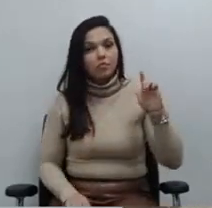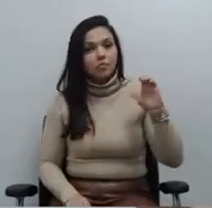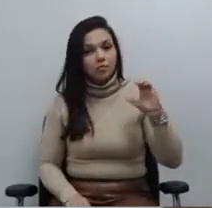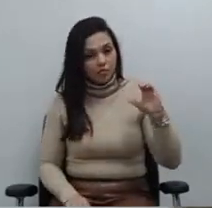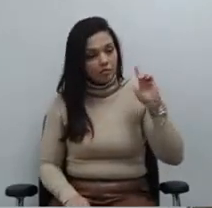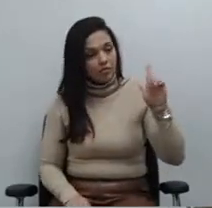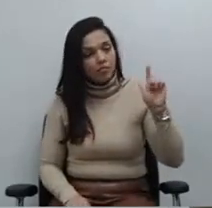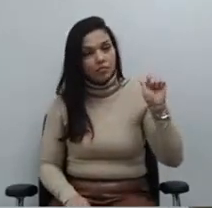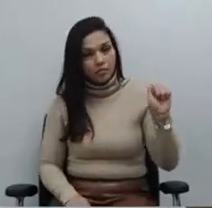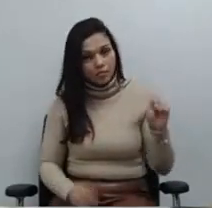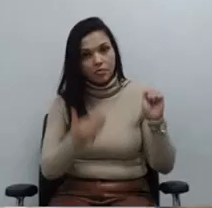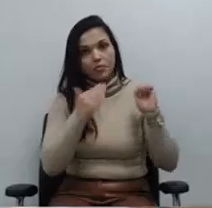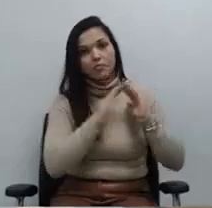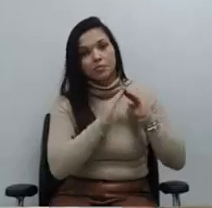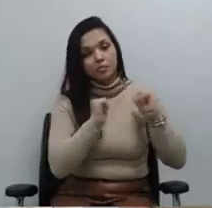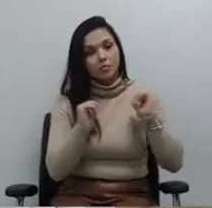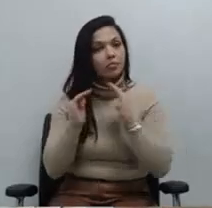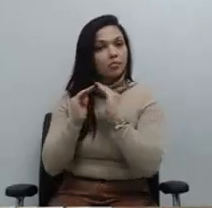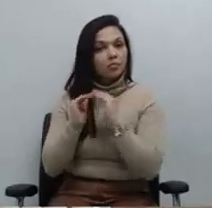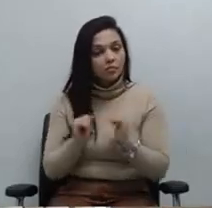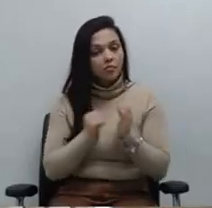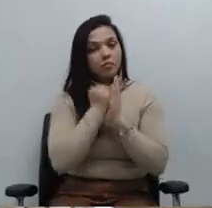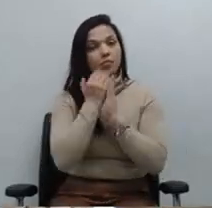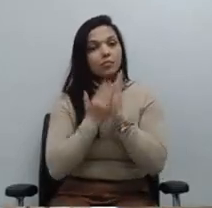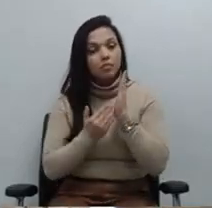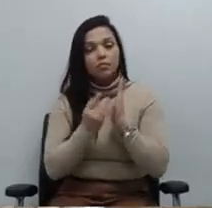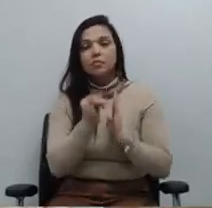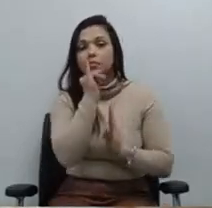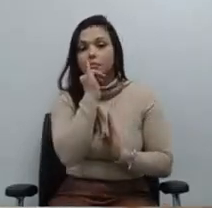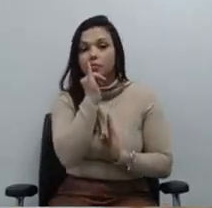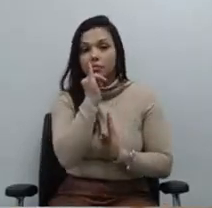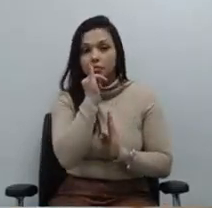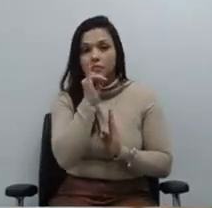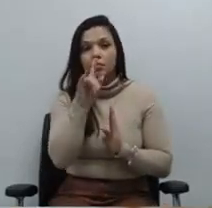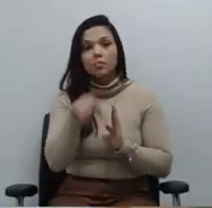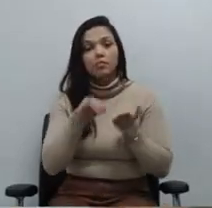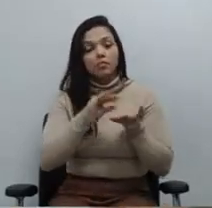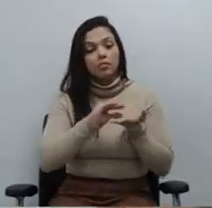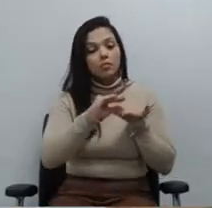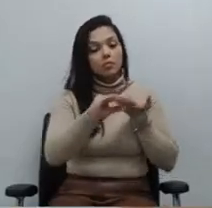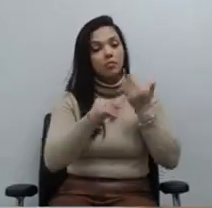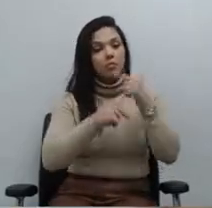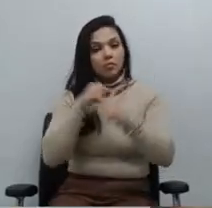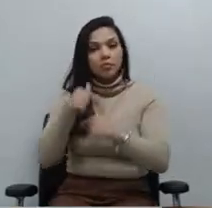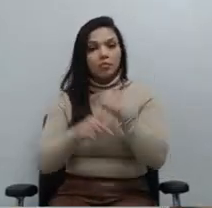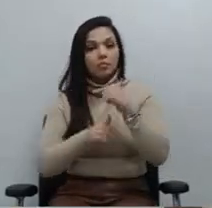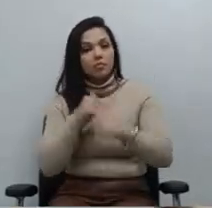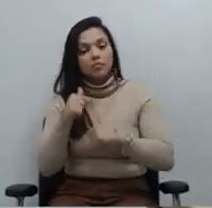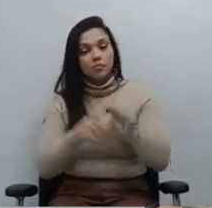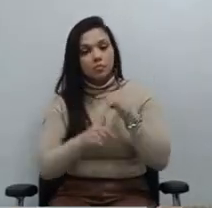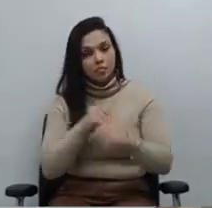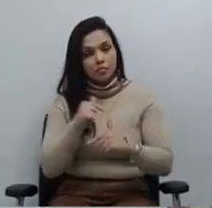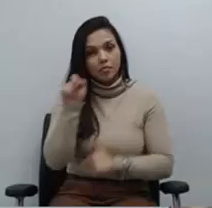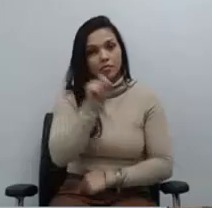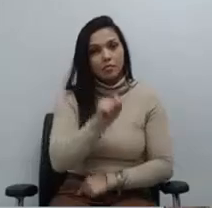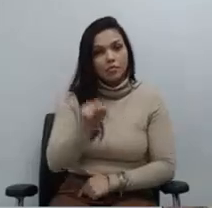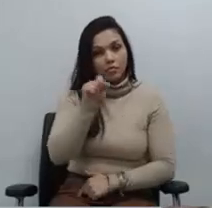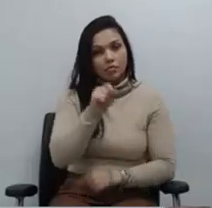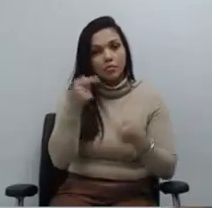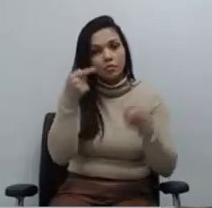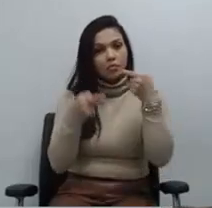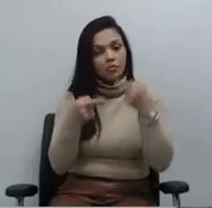perguntas e pedidos de simulações com o objetivo de subsidiar o trabalho da associação nesse debate sobre